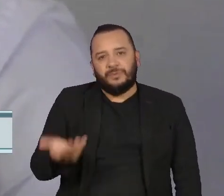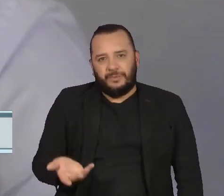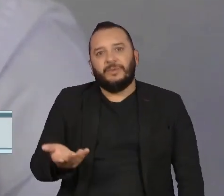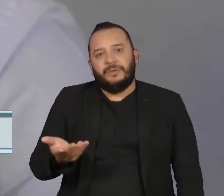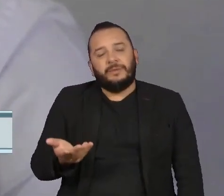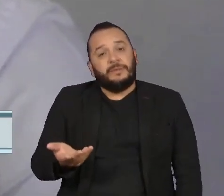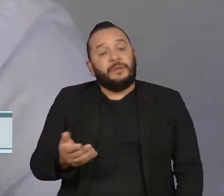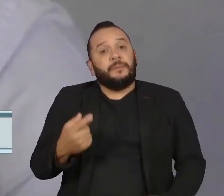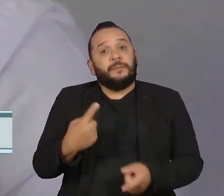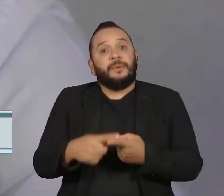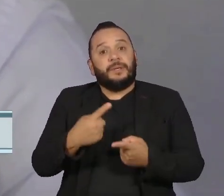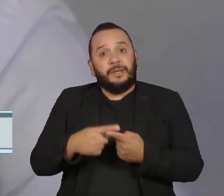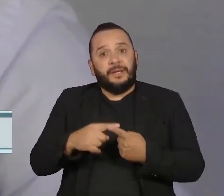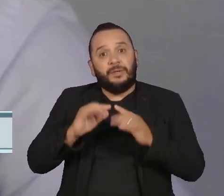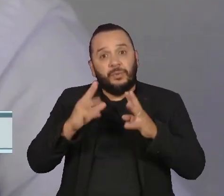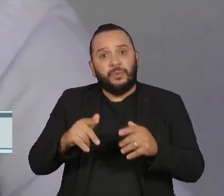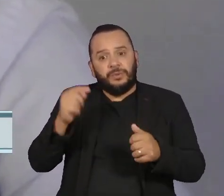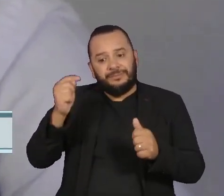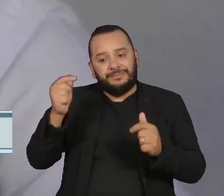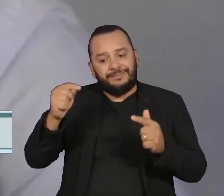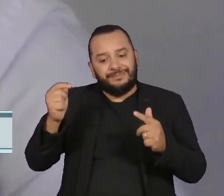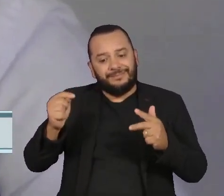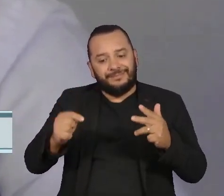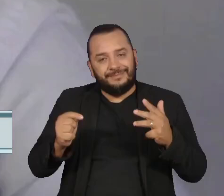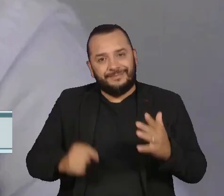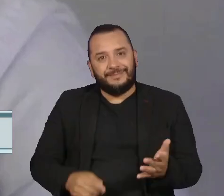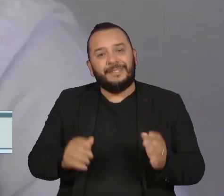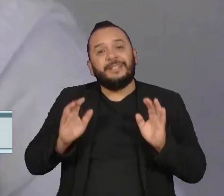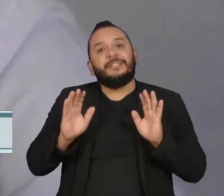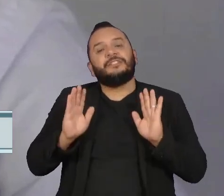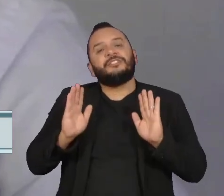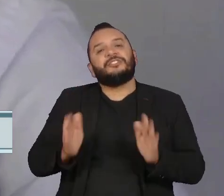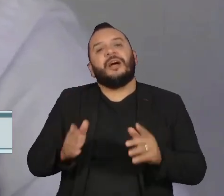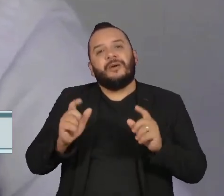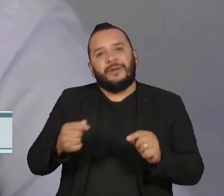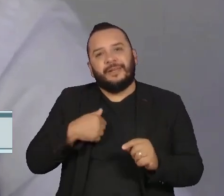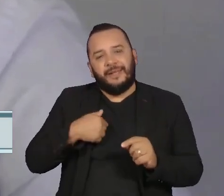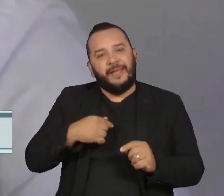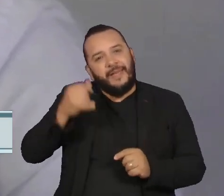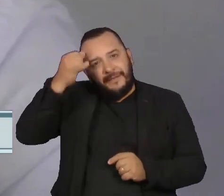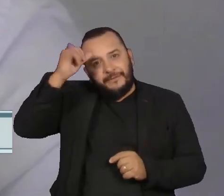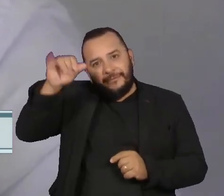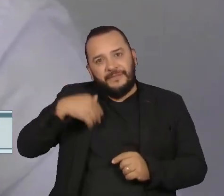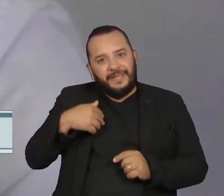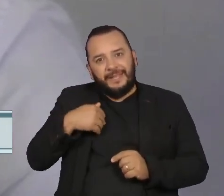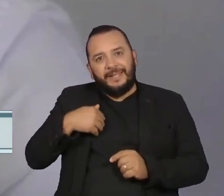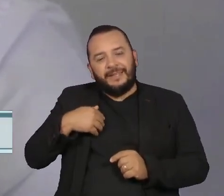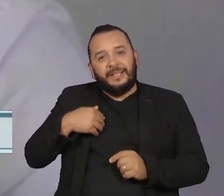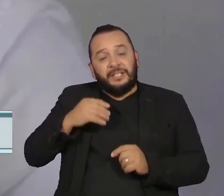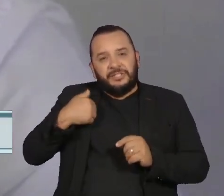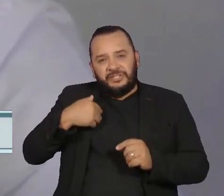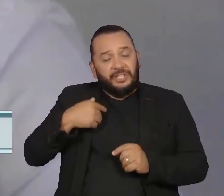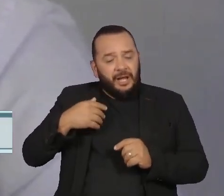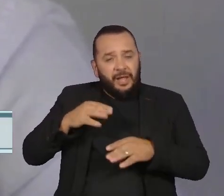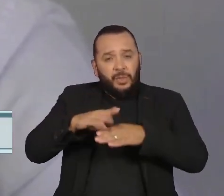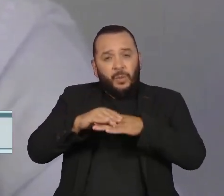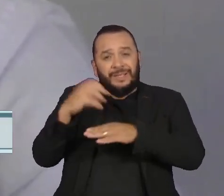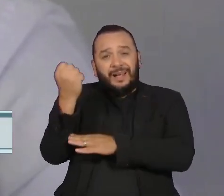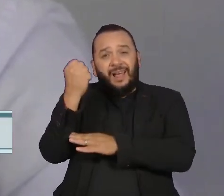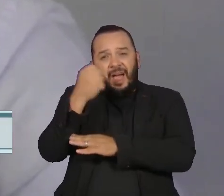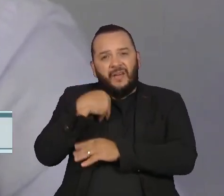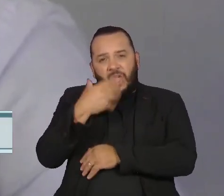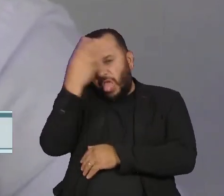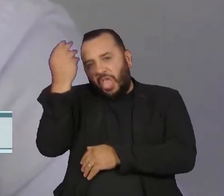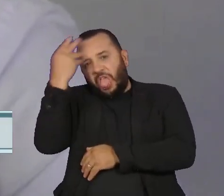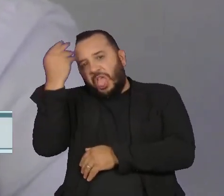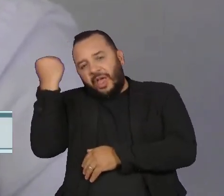esses pilares vão, como você falou, retardar ou tem chance de diminuir a velocidade da progressão dessa doença, tá? Então,